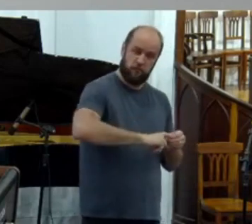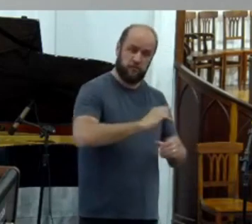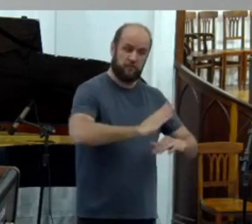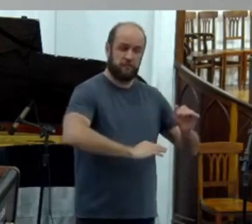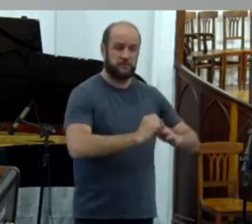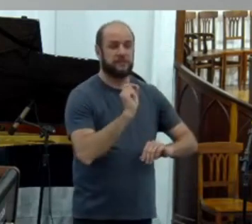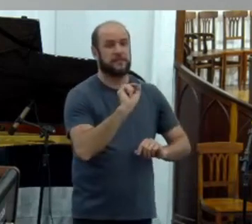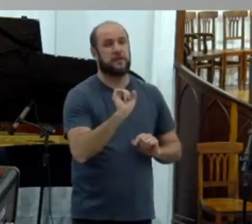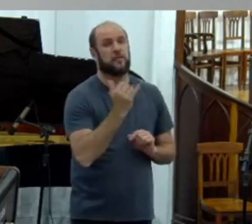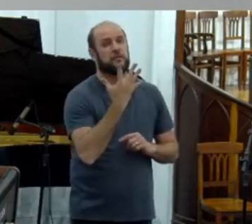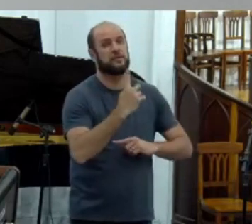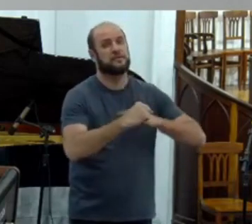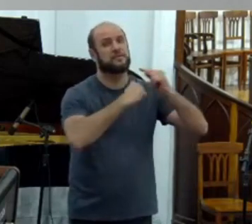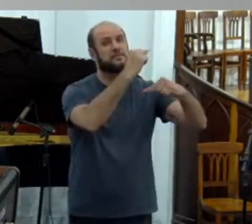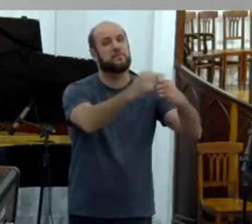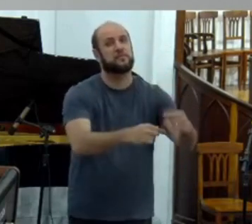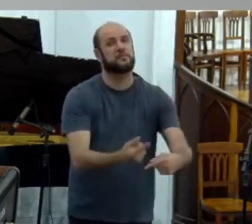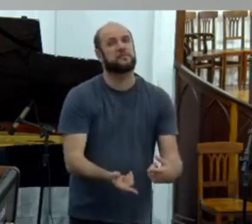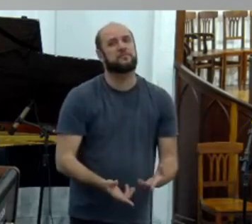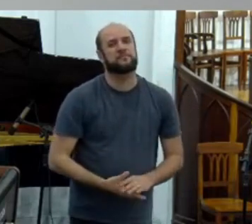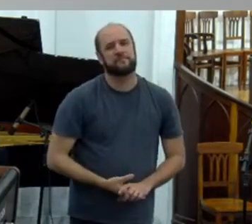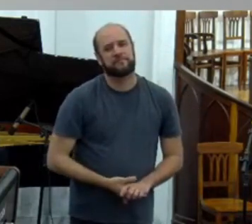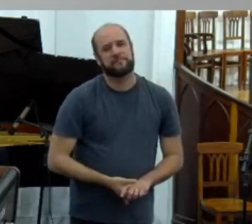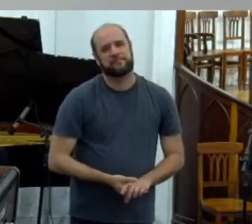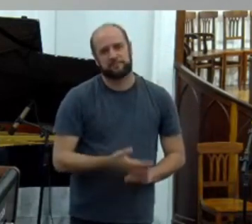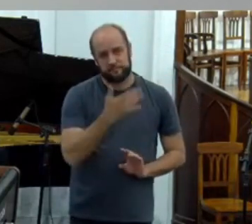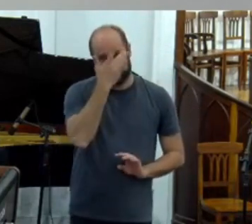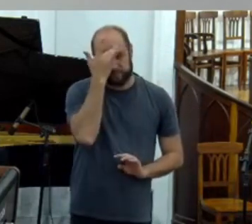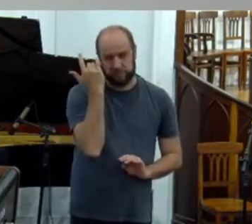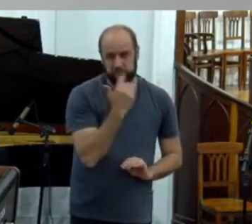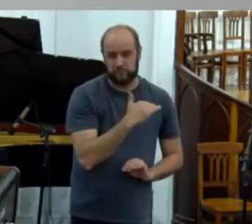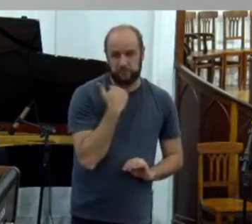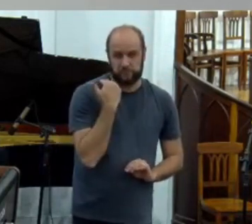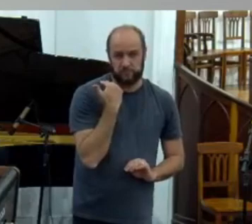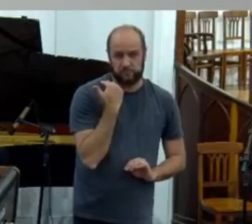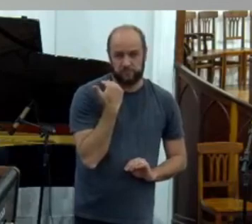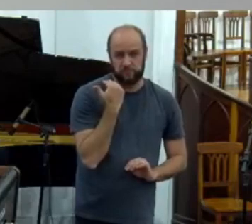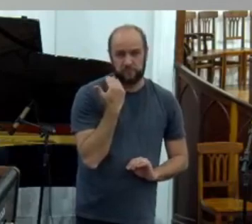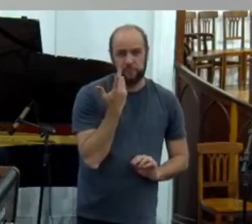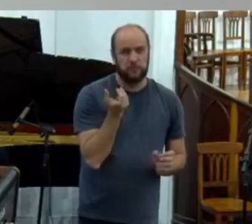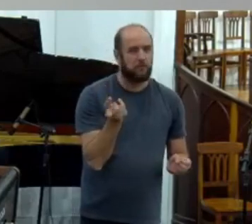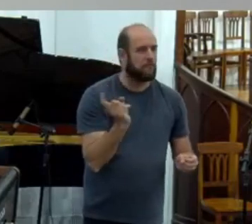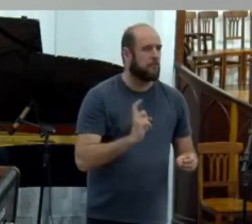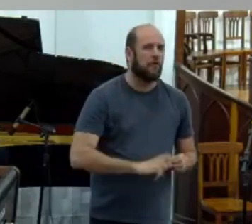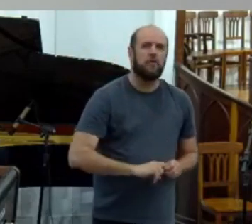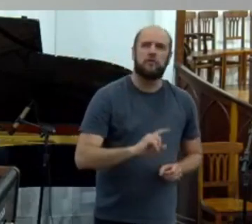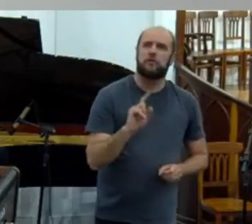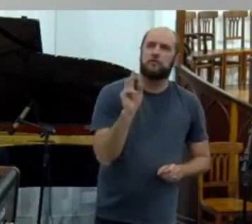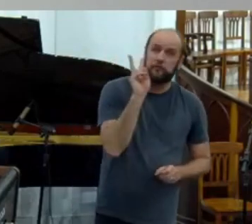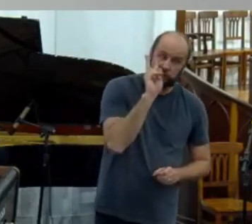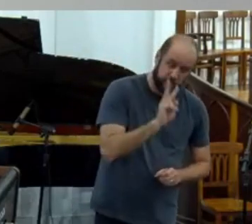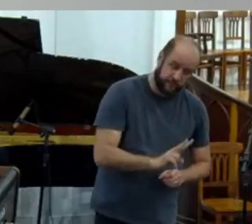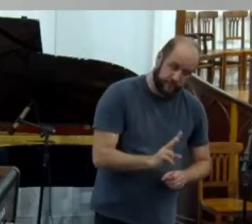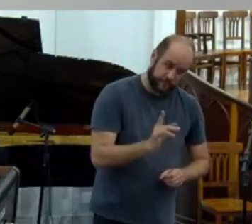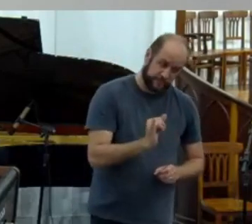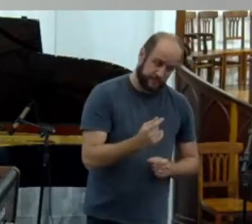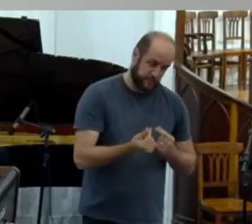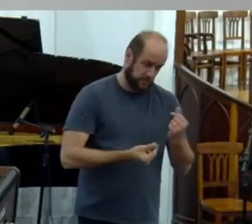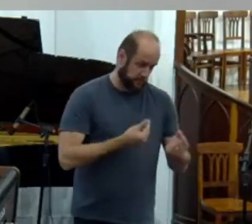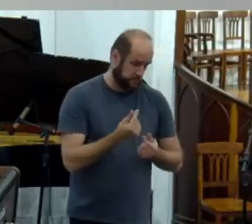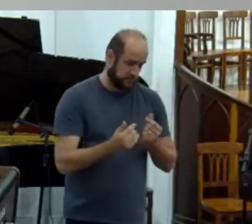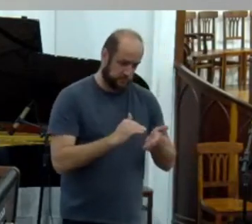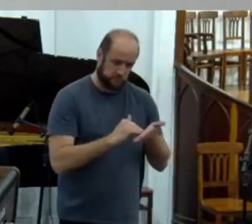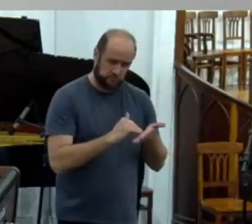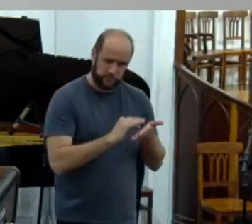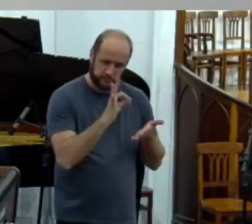será depois dele? A pessoa que morre não volta para olhar se os seus bens estão sendo bem